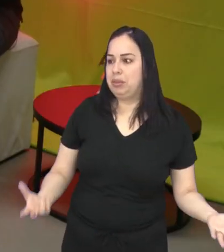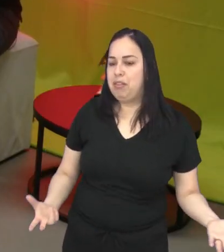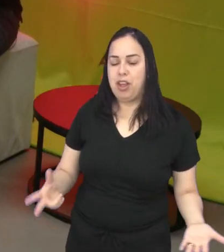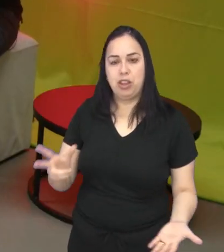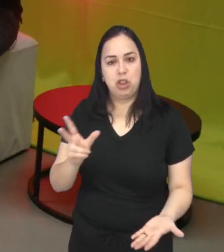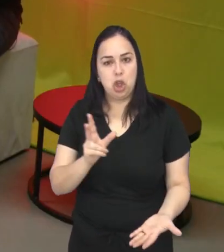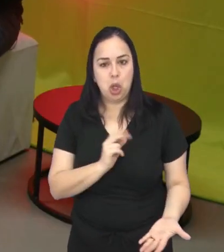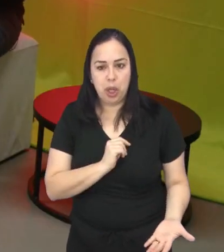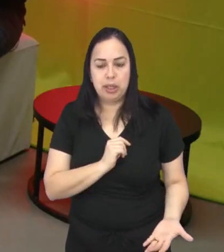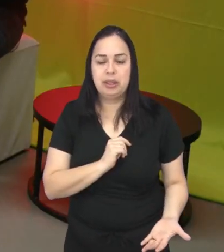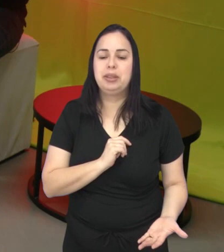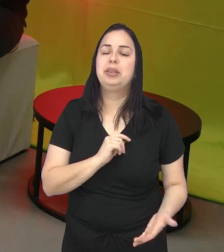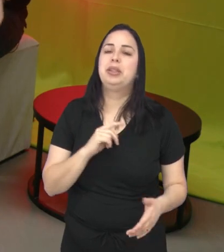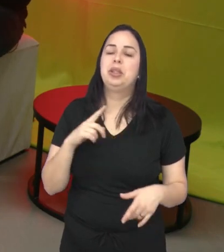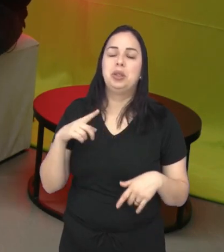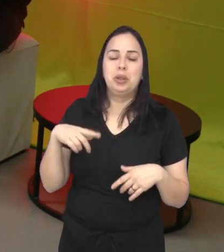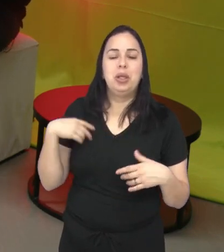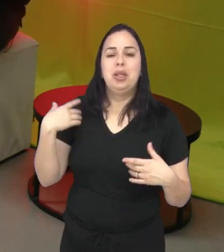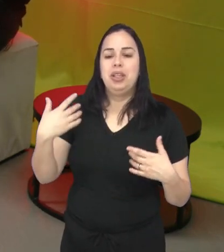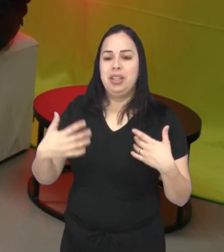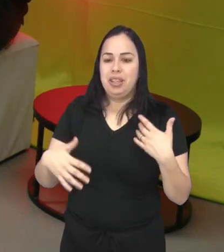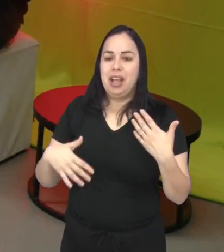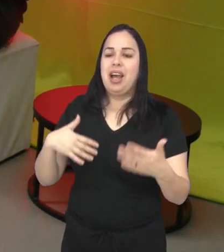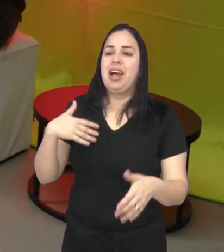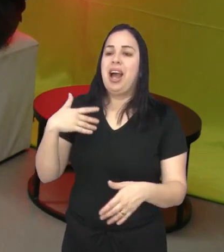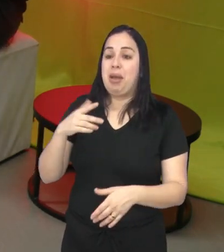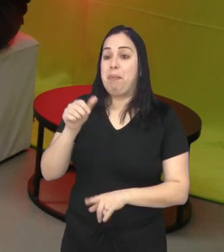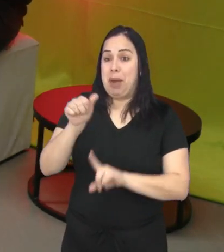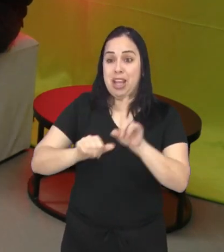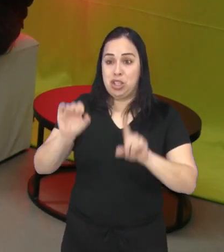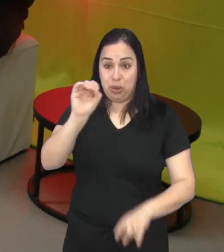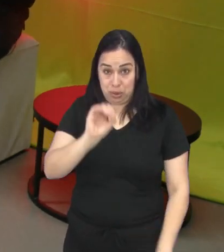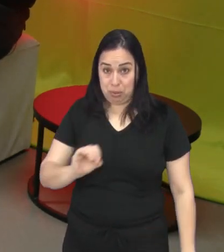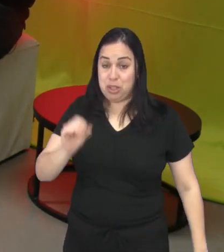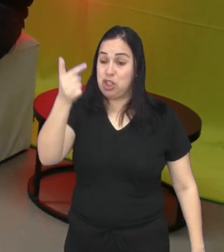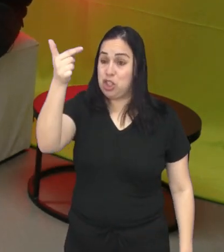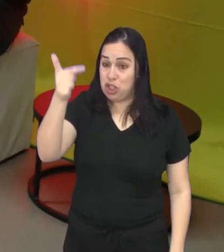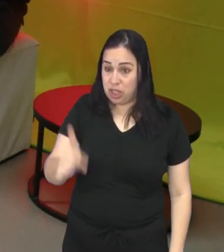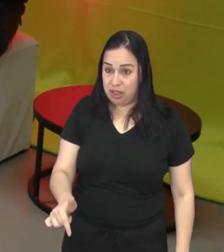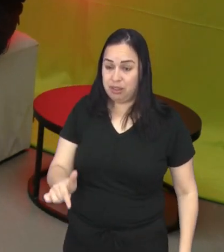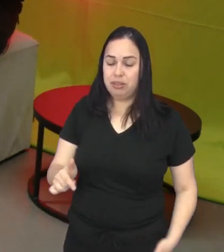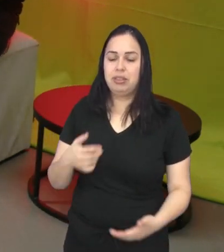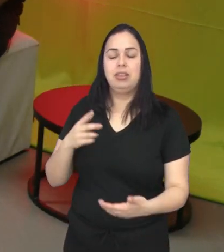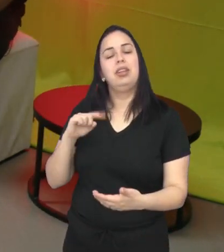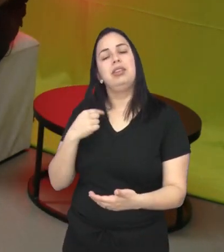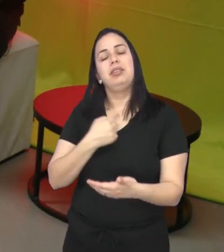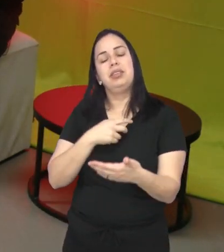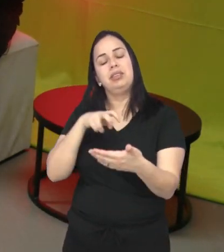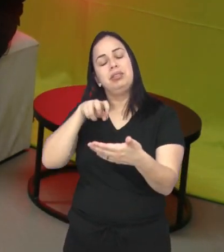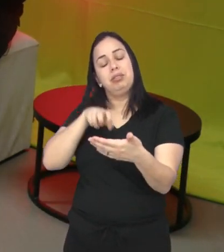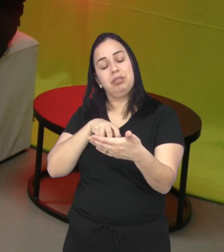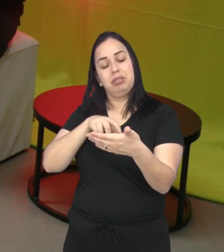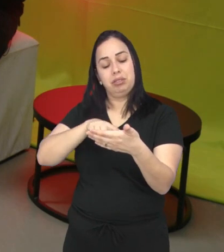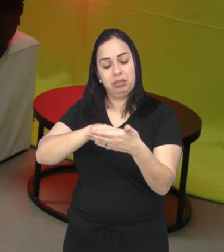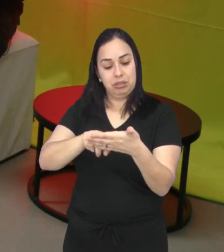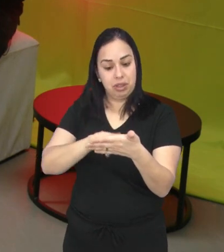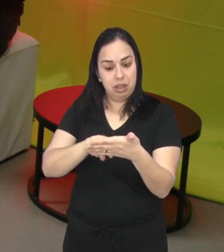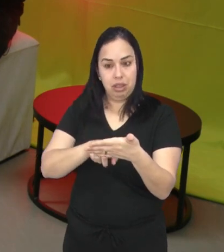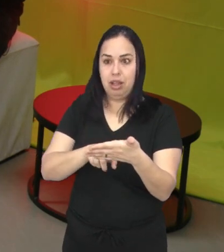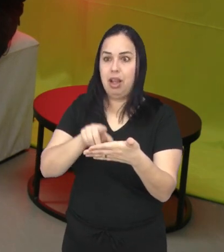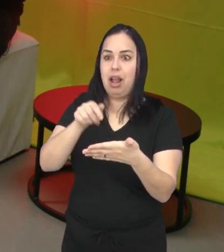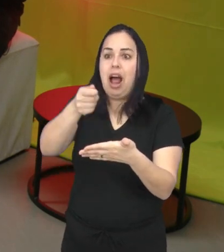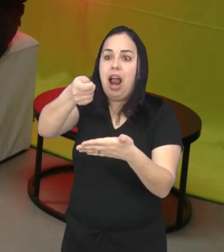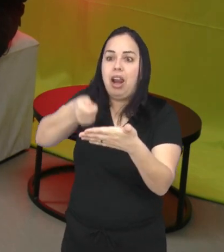dos 5, né? E aí, nunca. Lá vem outubro, de novo, a mesma coisa. A gente tá lá, tranquilão e tudo, eu olho o negócio. Lista dos